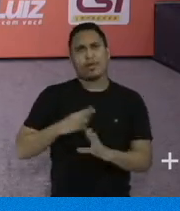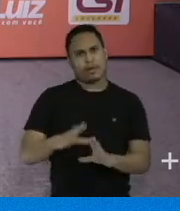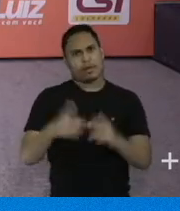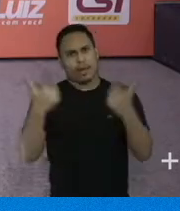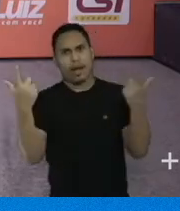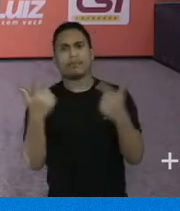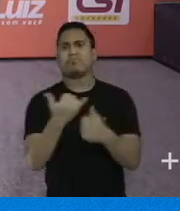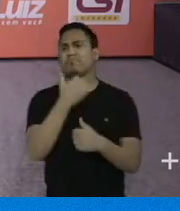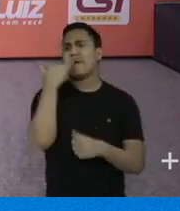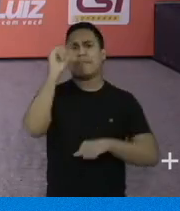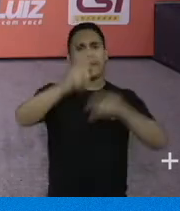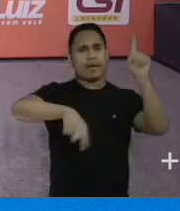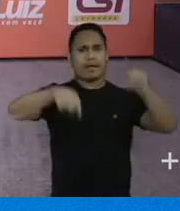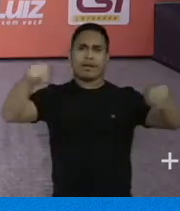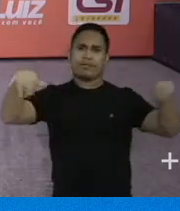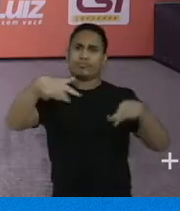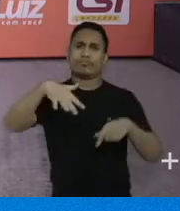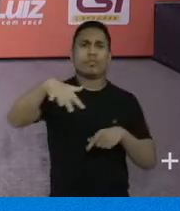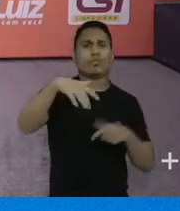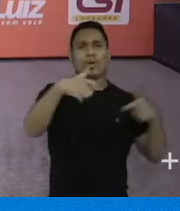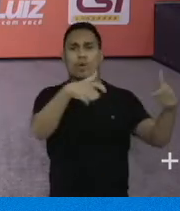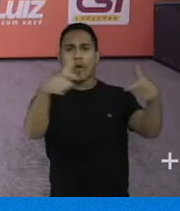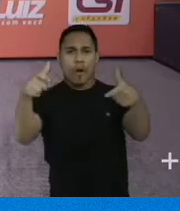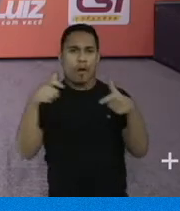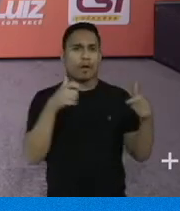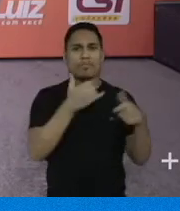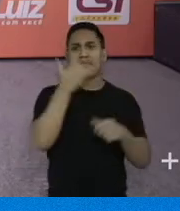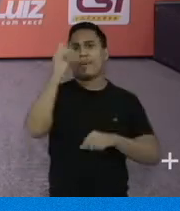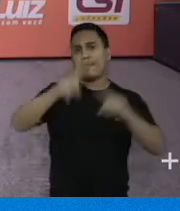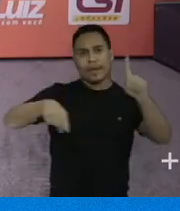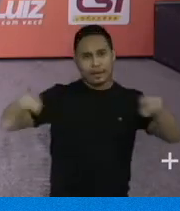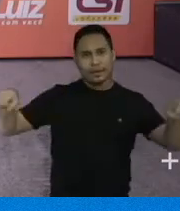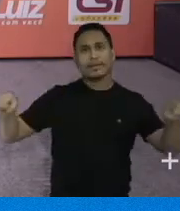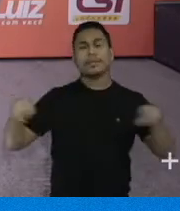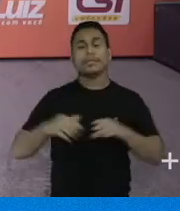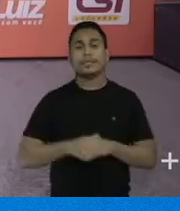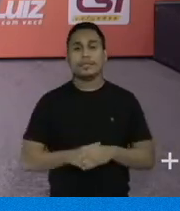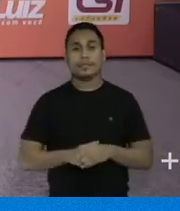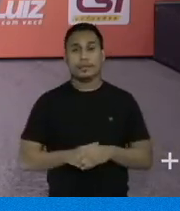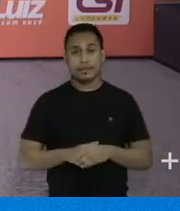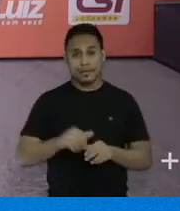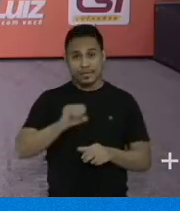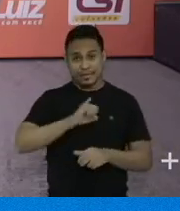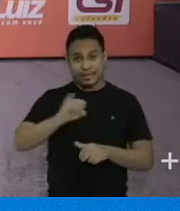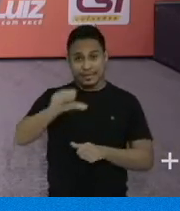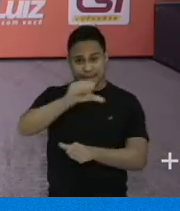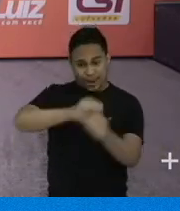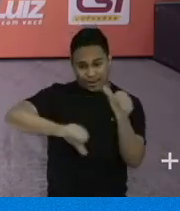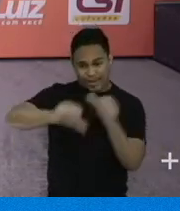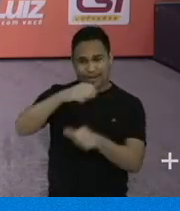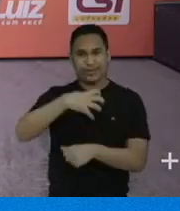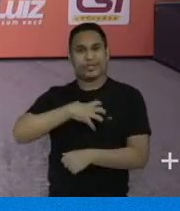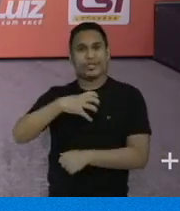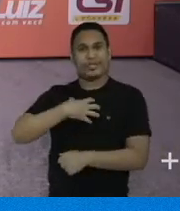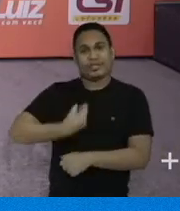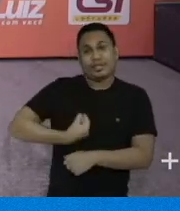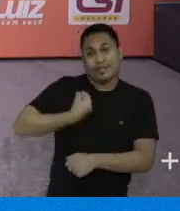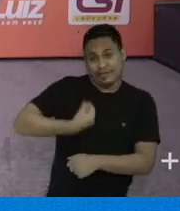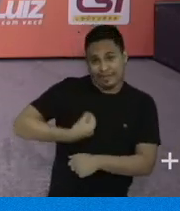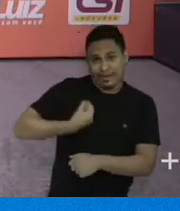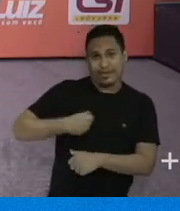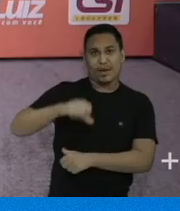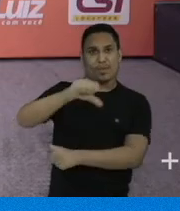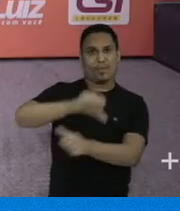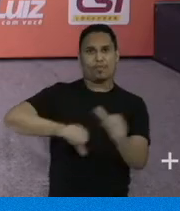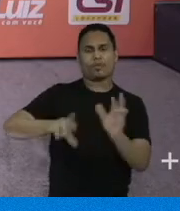cada população, com cada local. Essas alterações dos hábitos de vida,